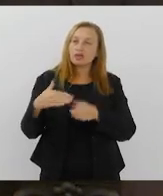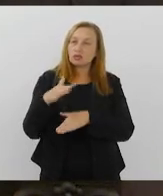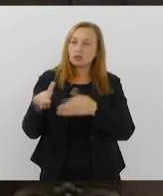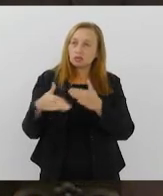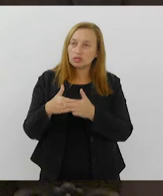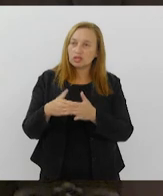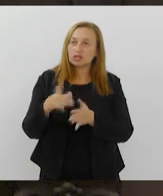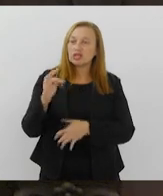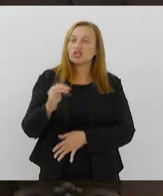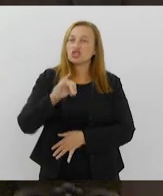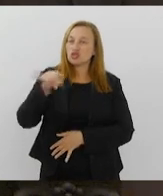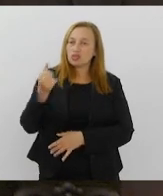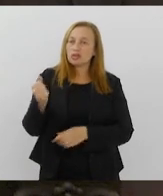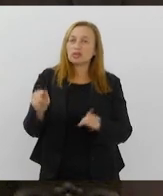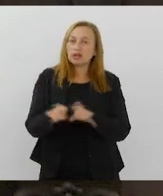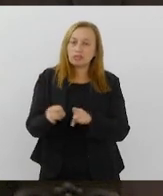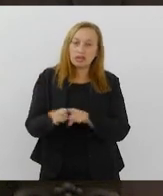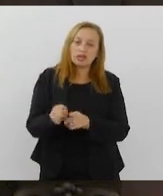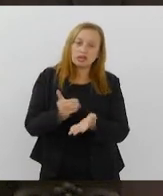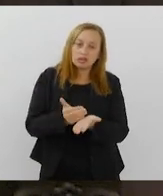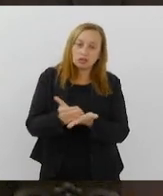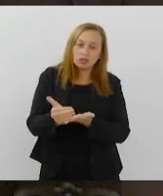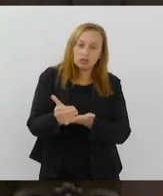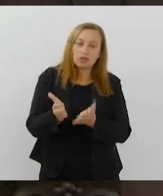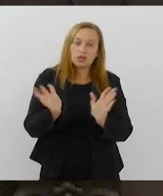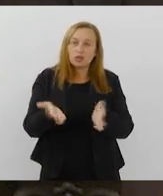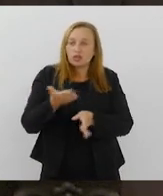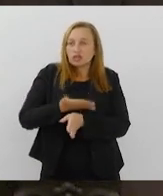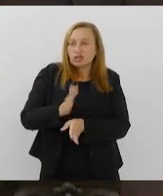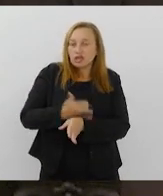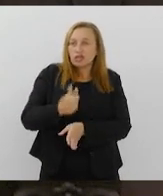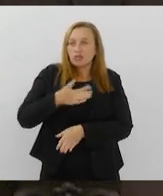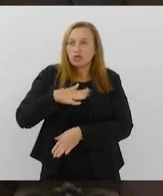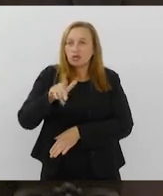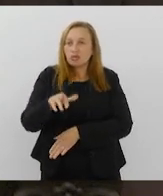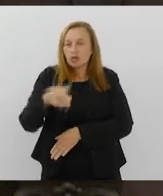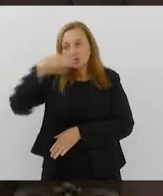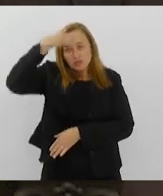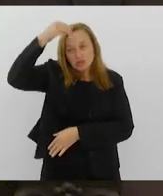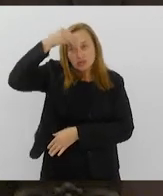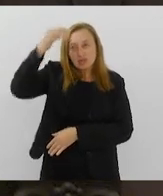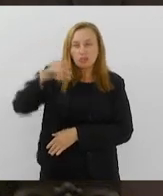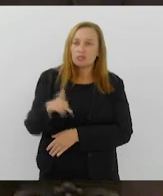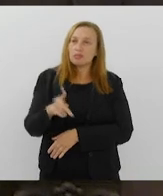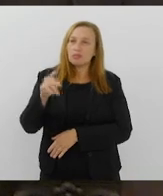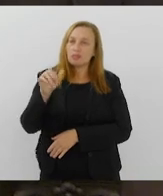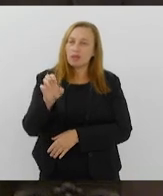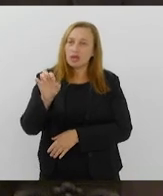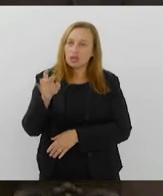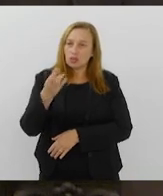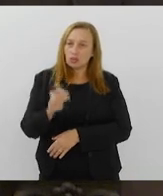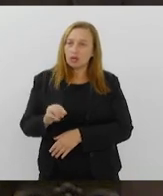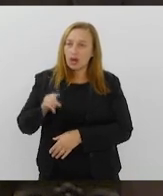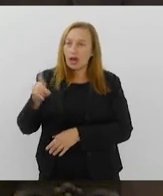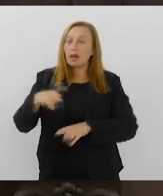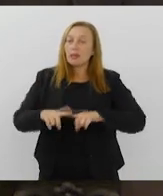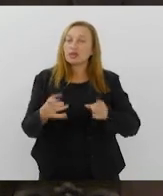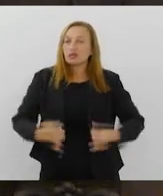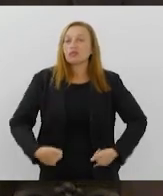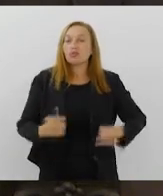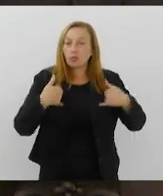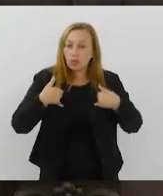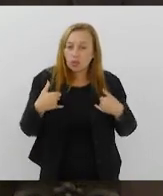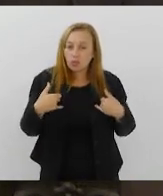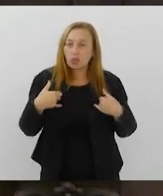Tijuca também. Hoje treinando o meu irmão, meu sobrinho Pedro lá. Mas tive a honra, o